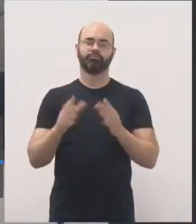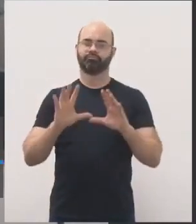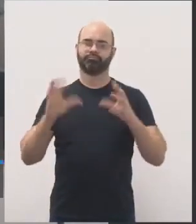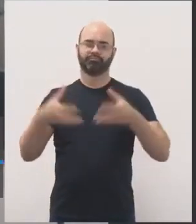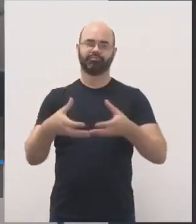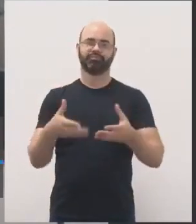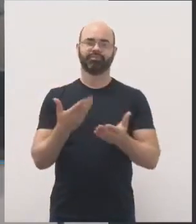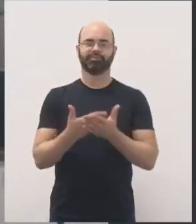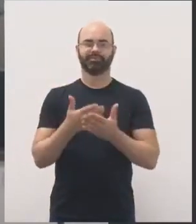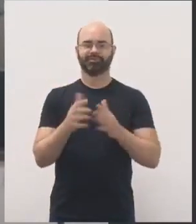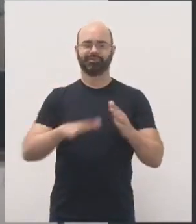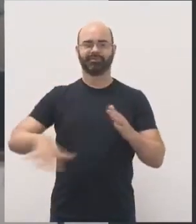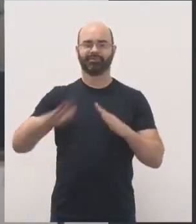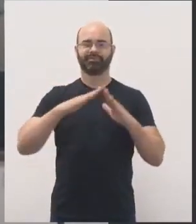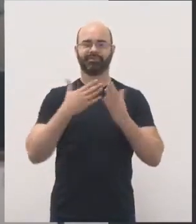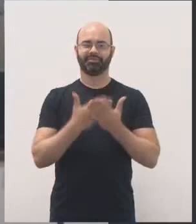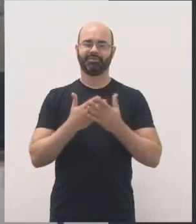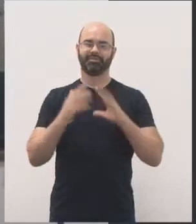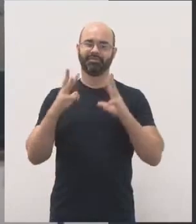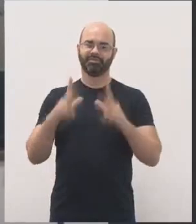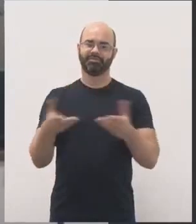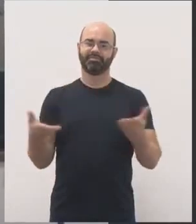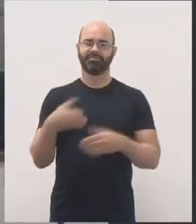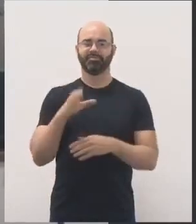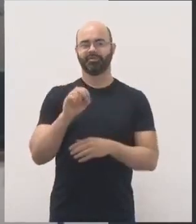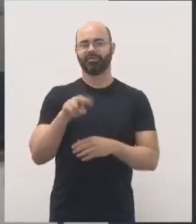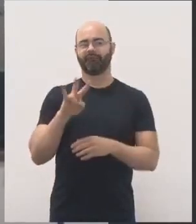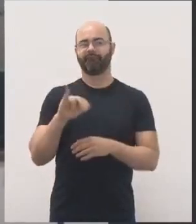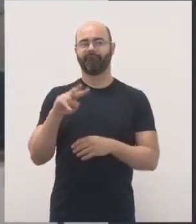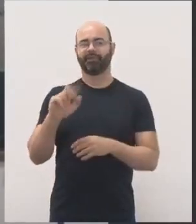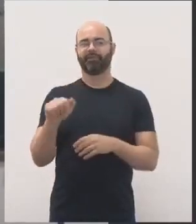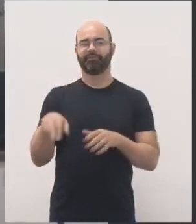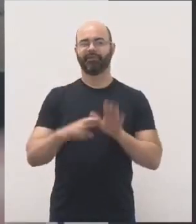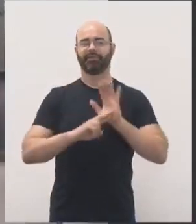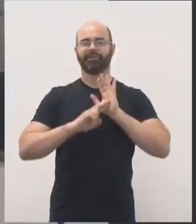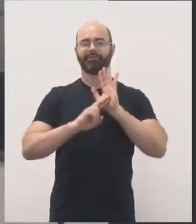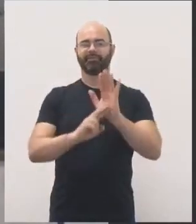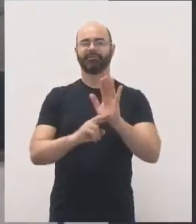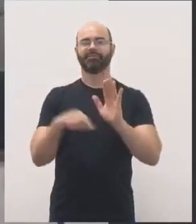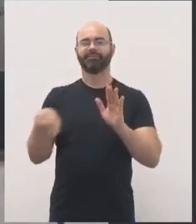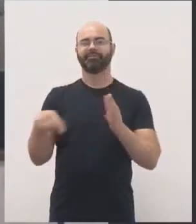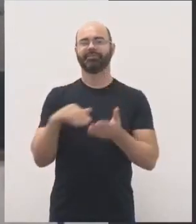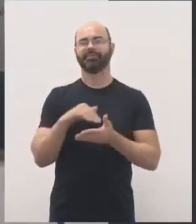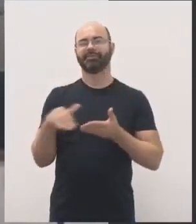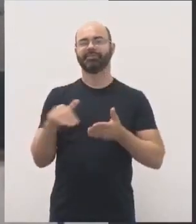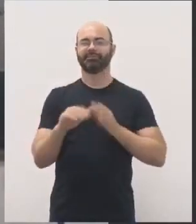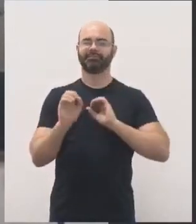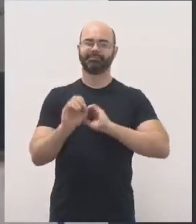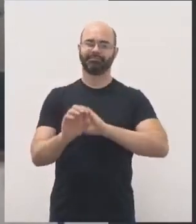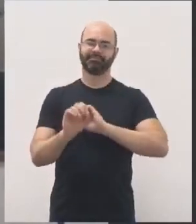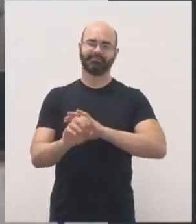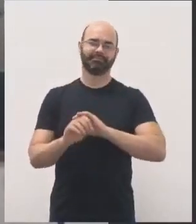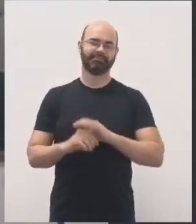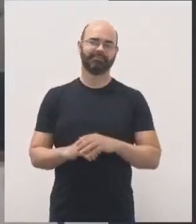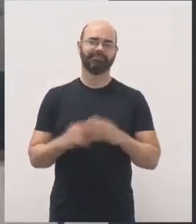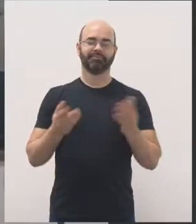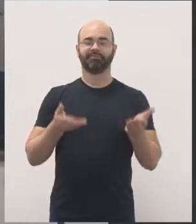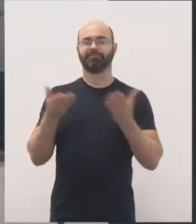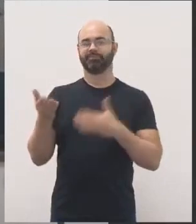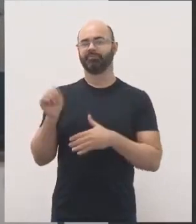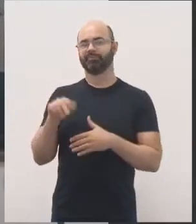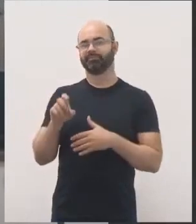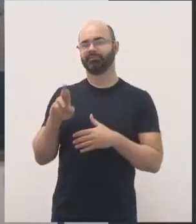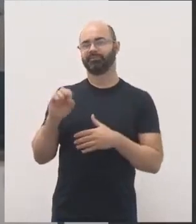feliz aqui de representar o Conviva hoje, em nome da equipe central na Secretaria de Educação, e passo a palavra para o